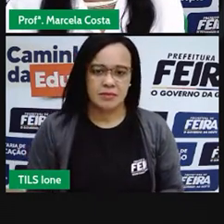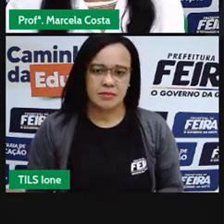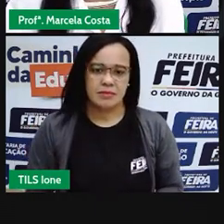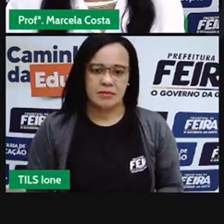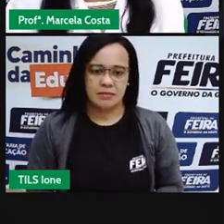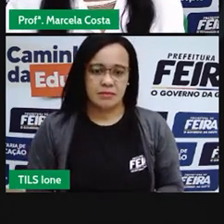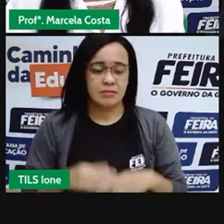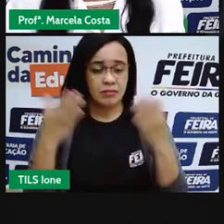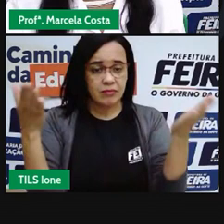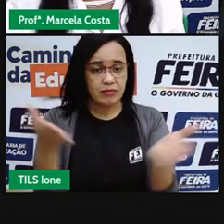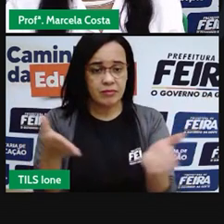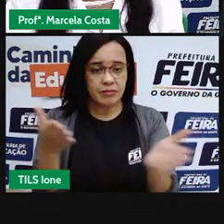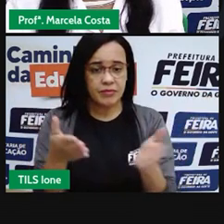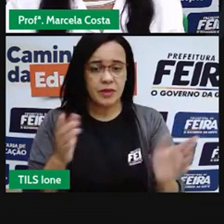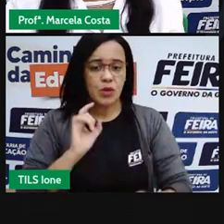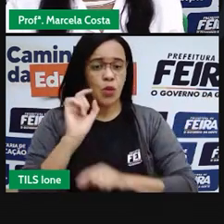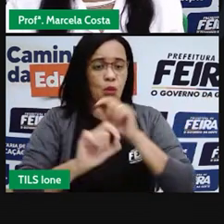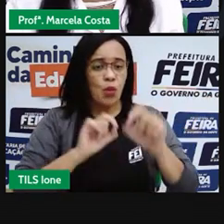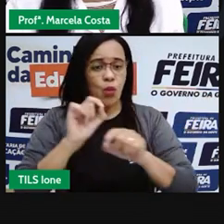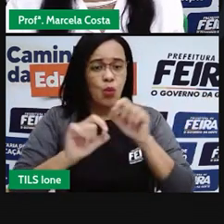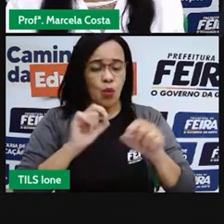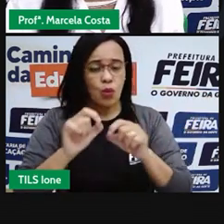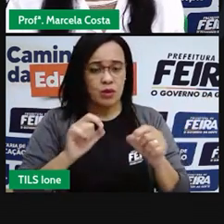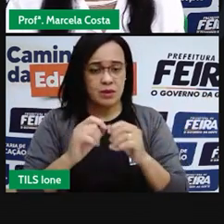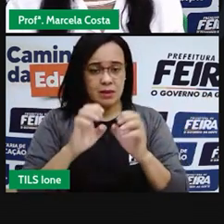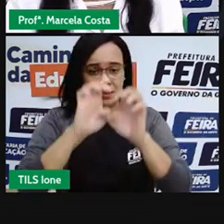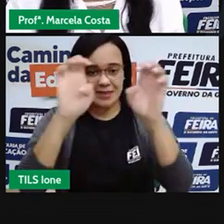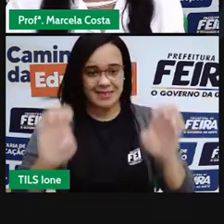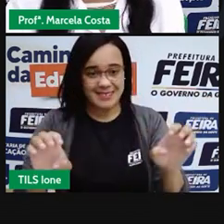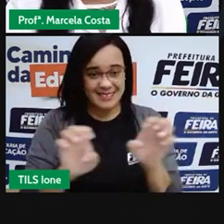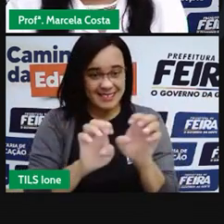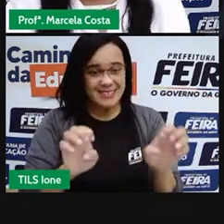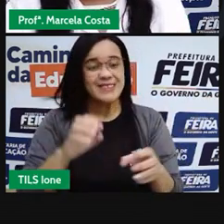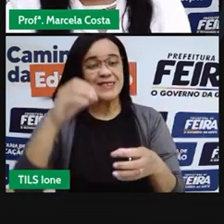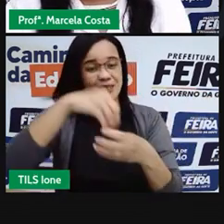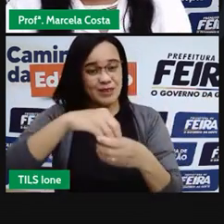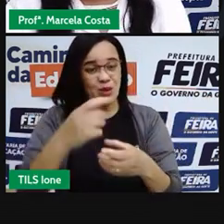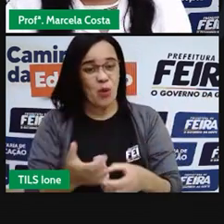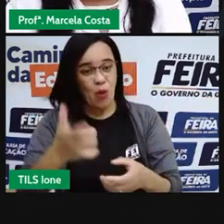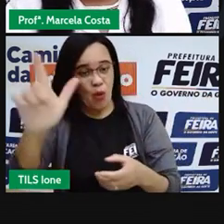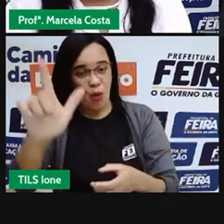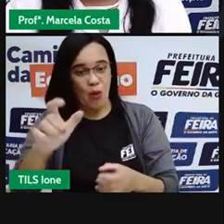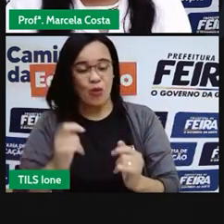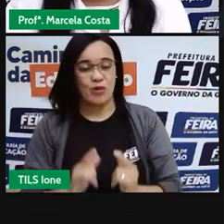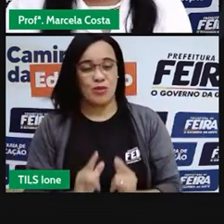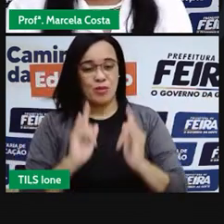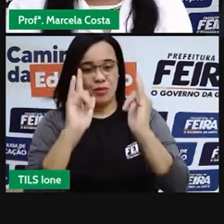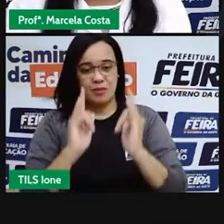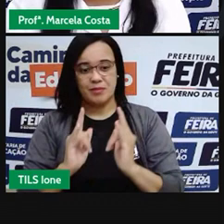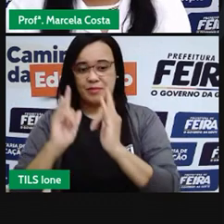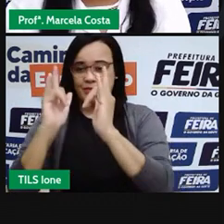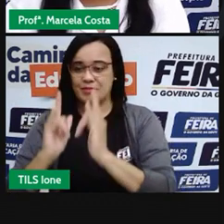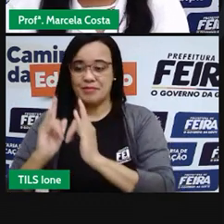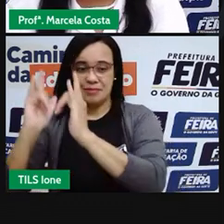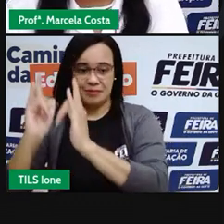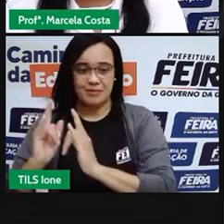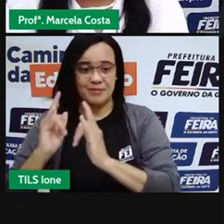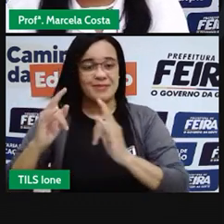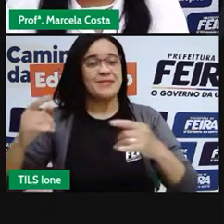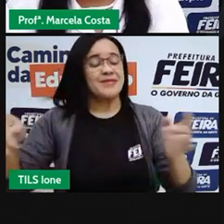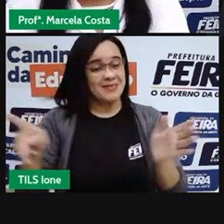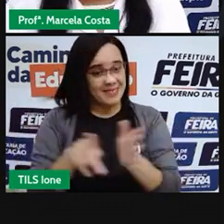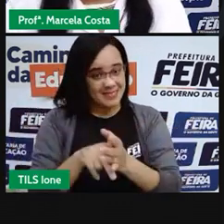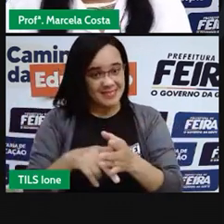telhado. Agora, eu vou mostrar a estrutura de outros prédios aqui da